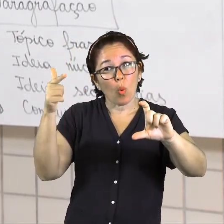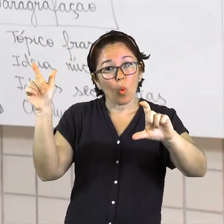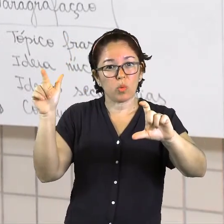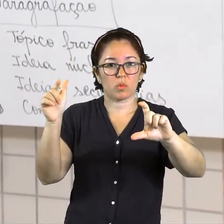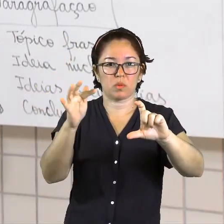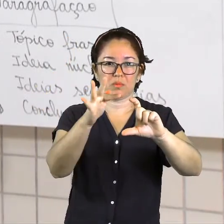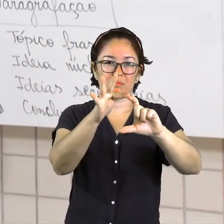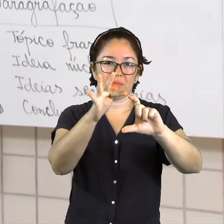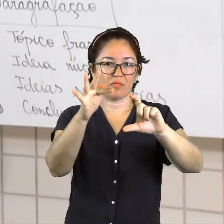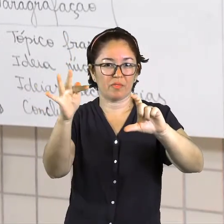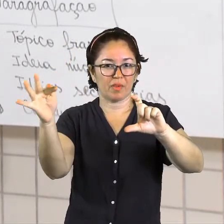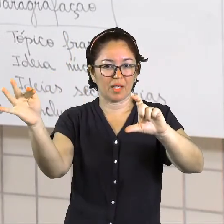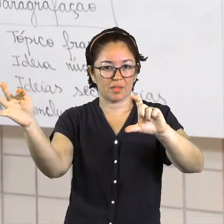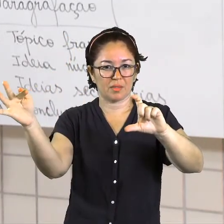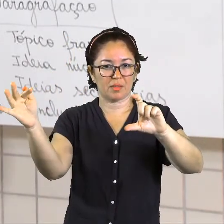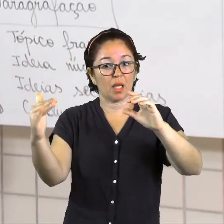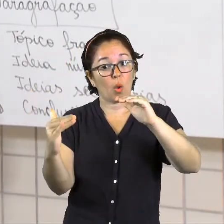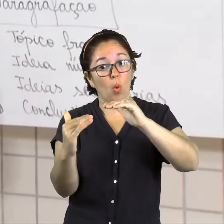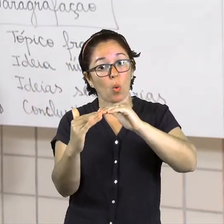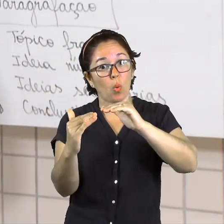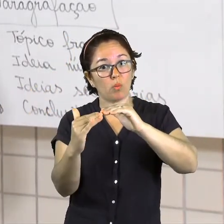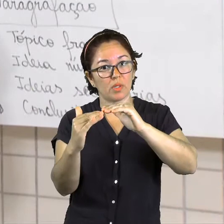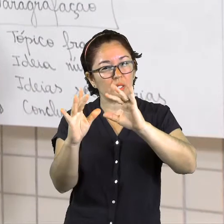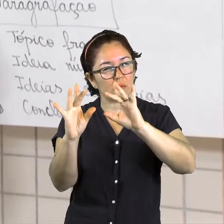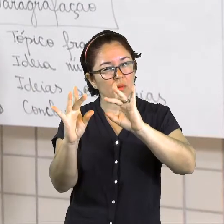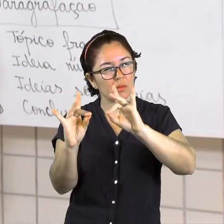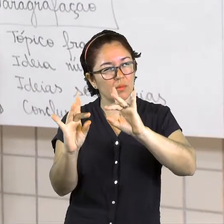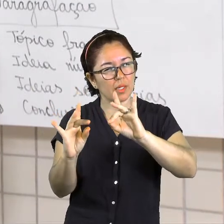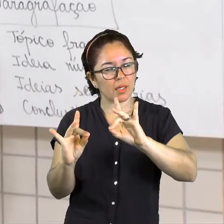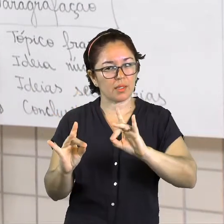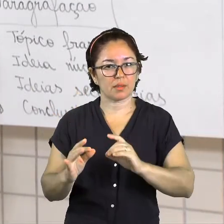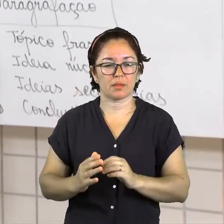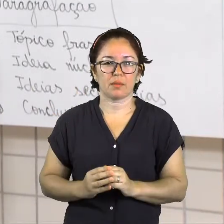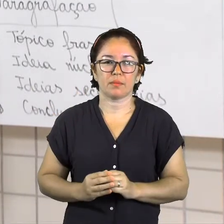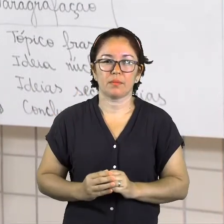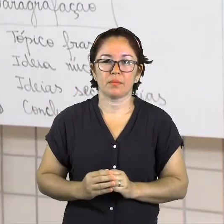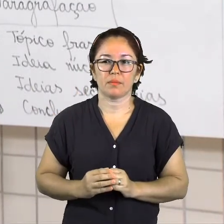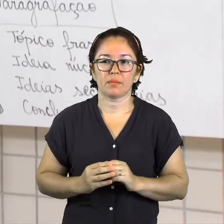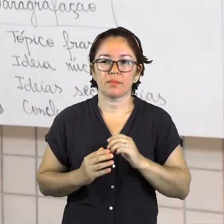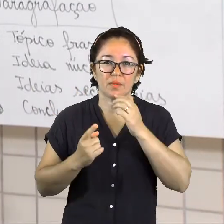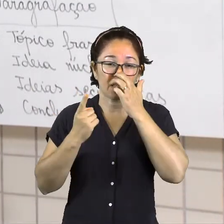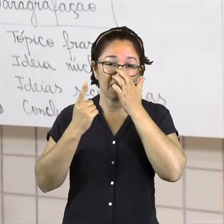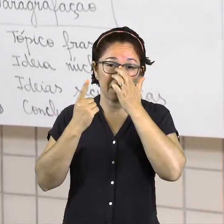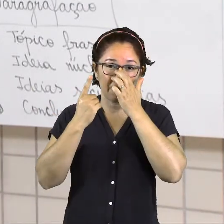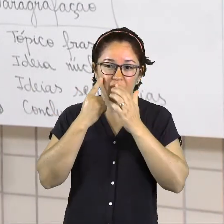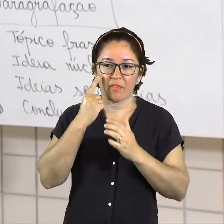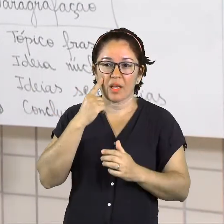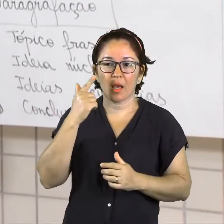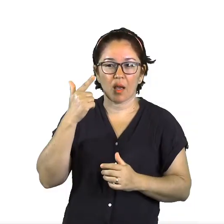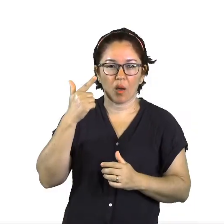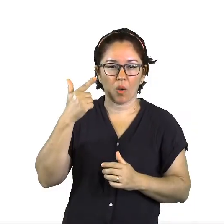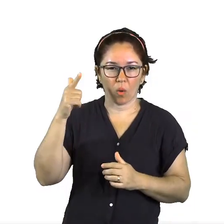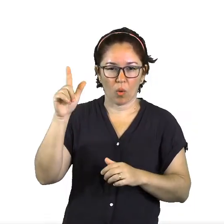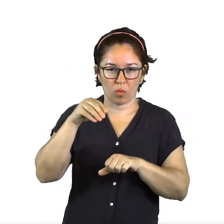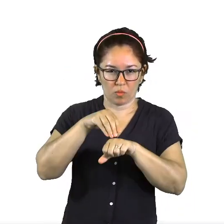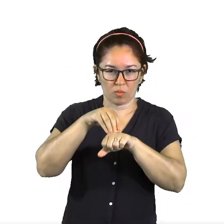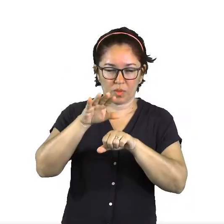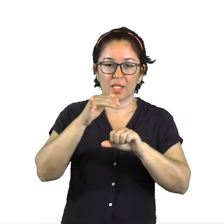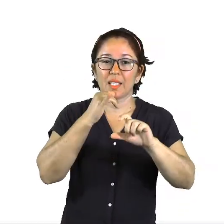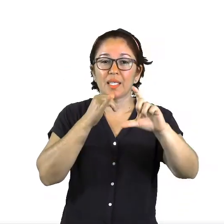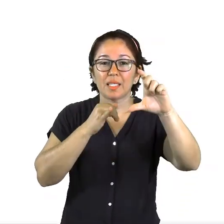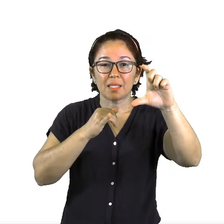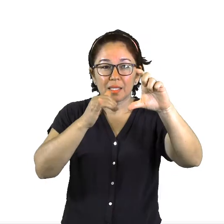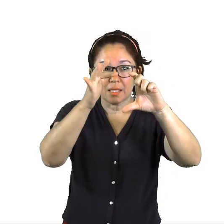texto, certo? E aí, veja só outra dica que ele dá para o tópico frasal. Um tópico